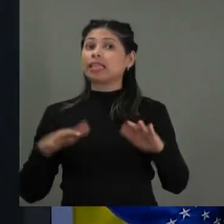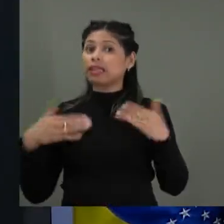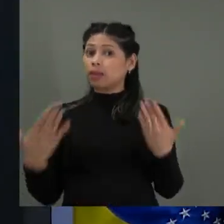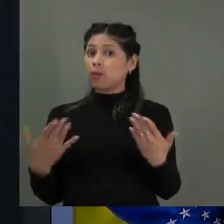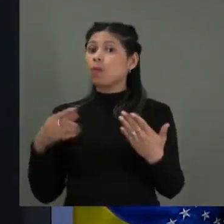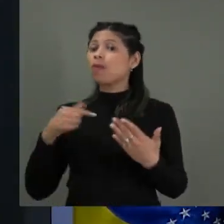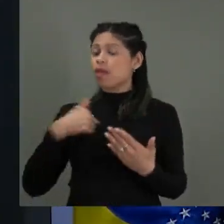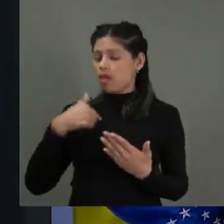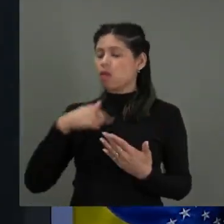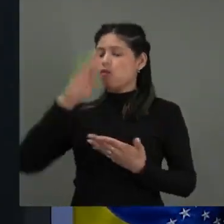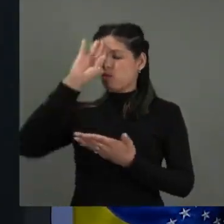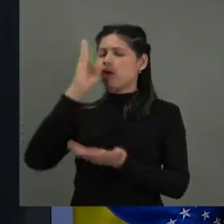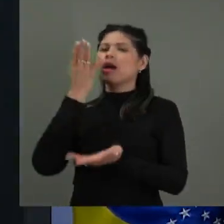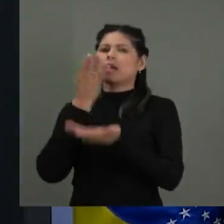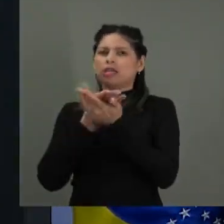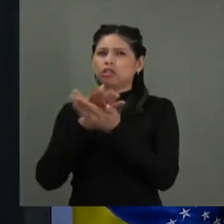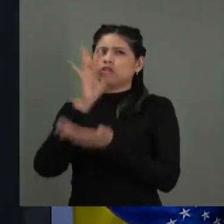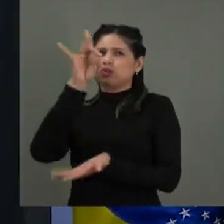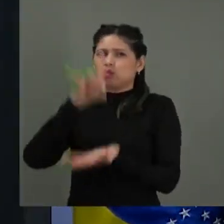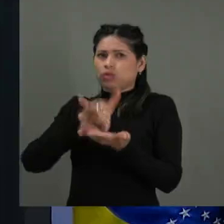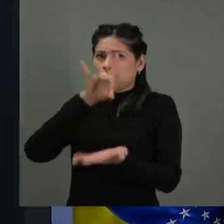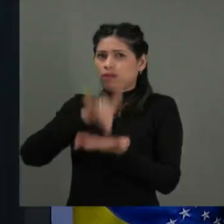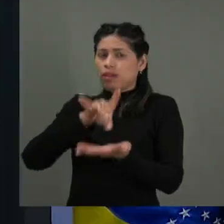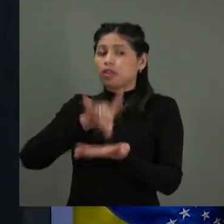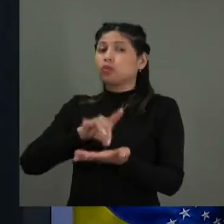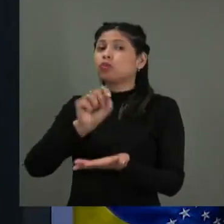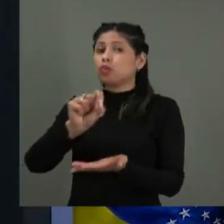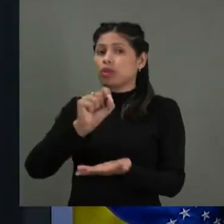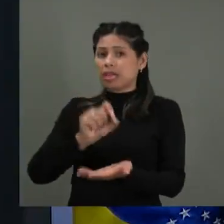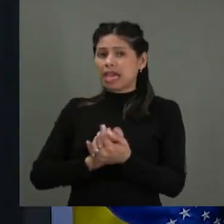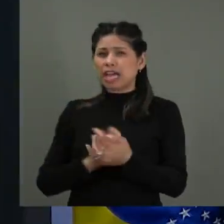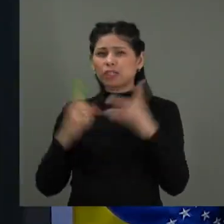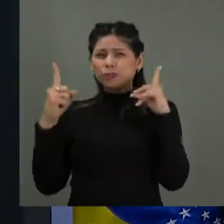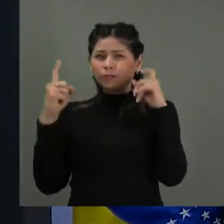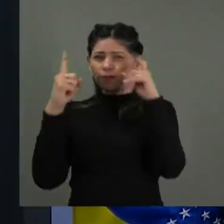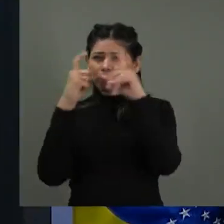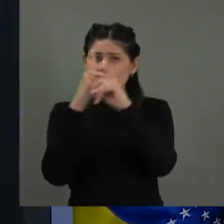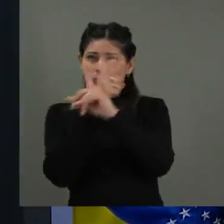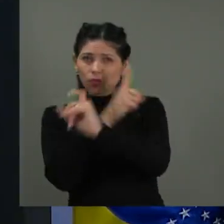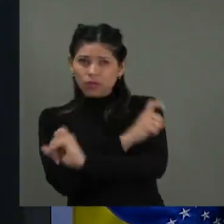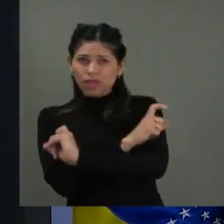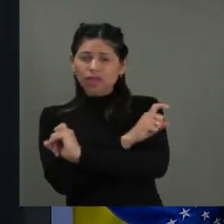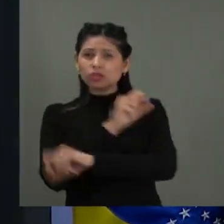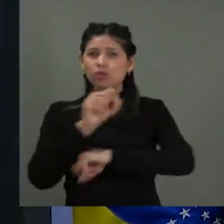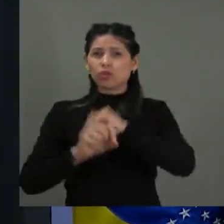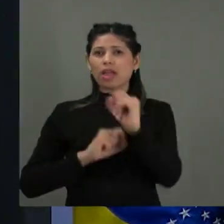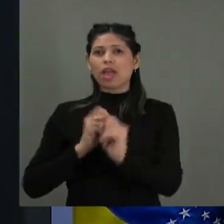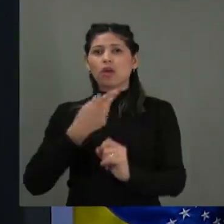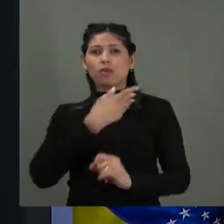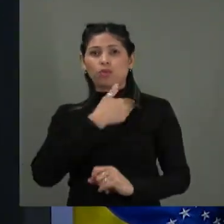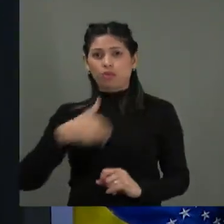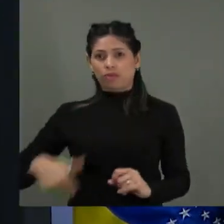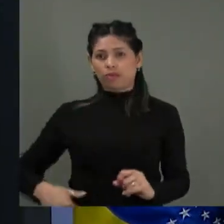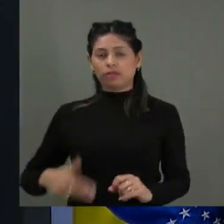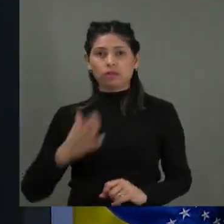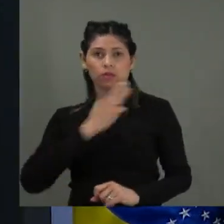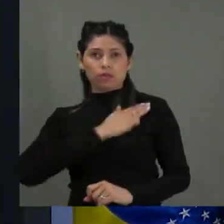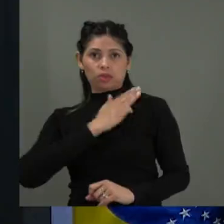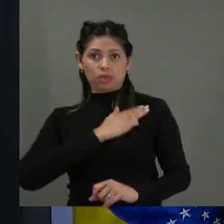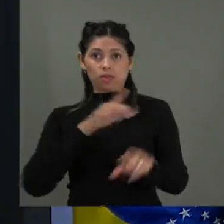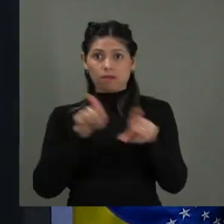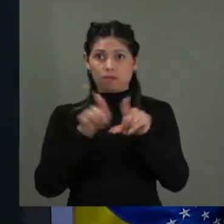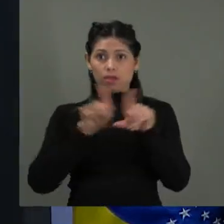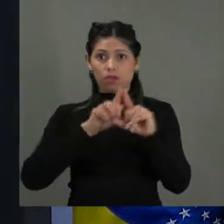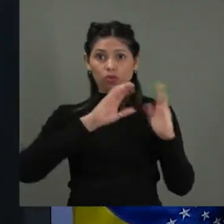Acredito piamente que a grande dificuldade do presidente Lula e dos partidos satélites